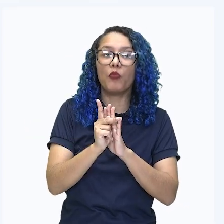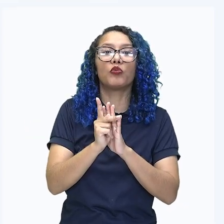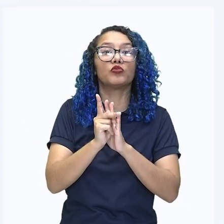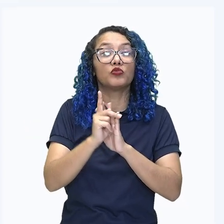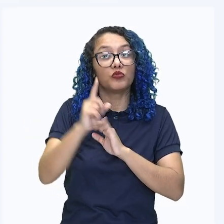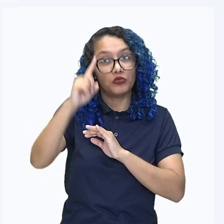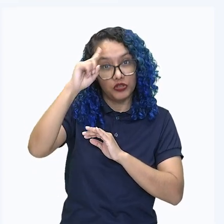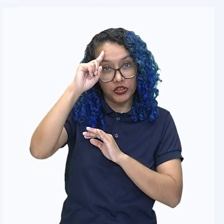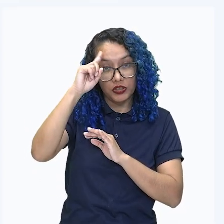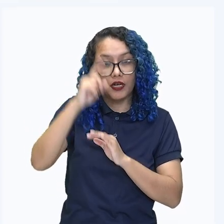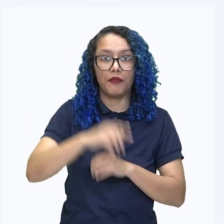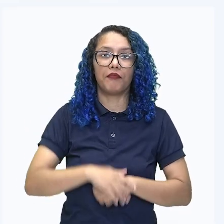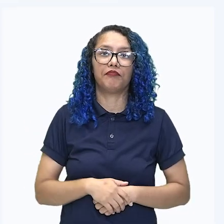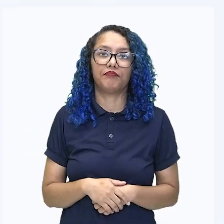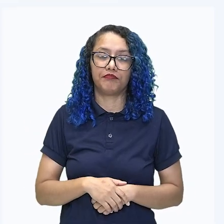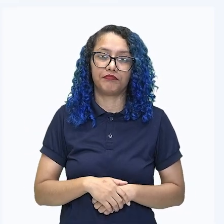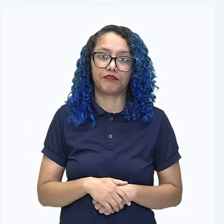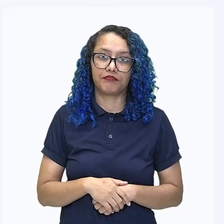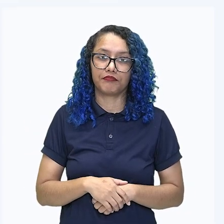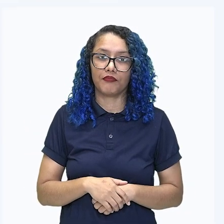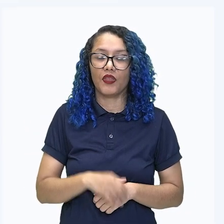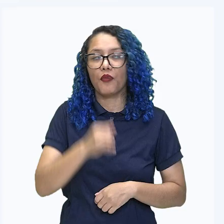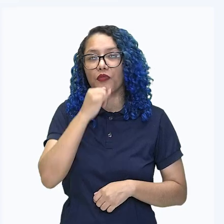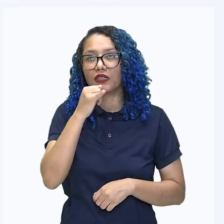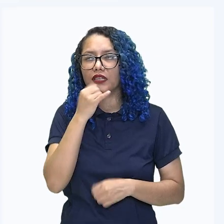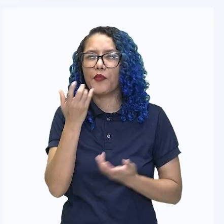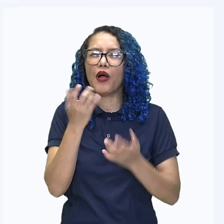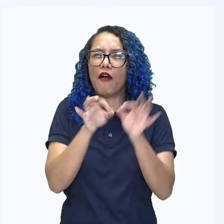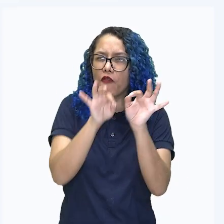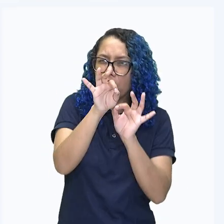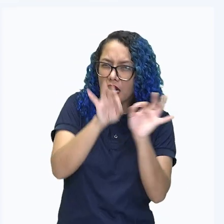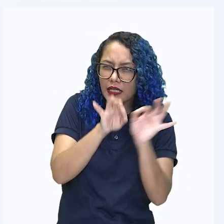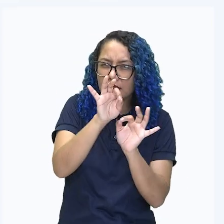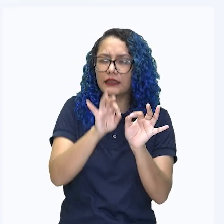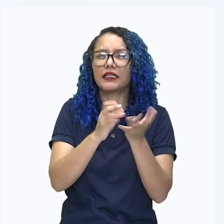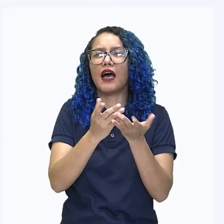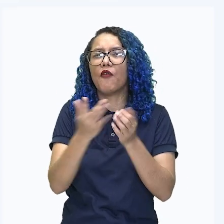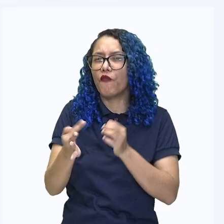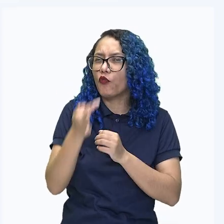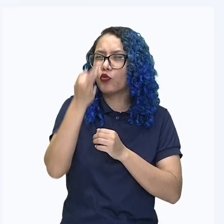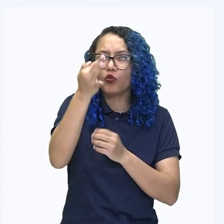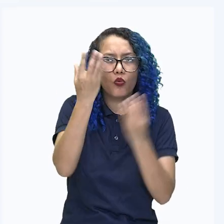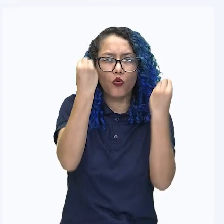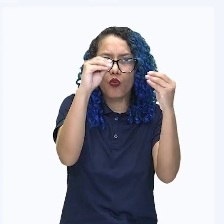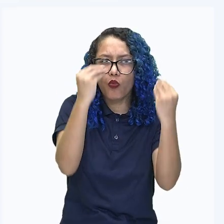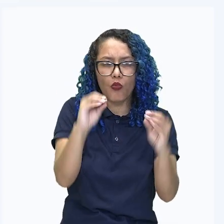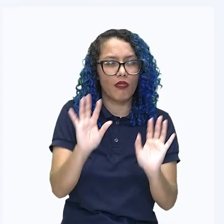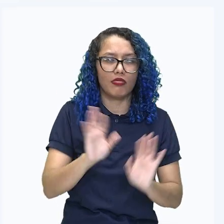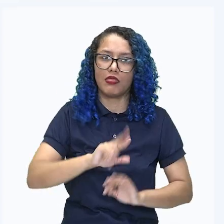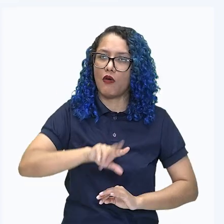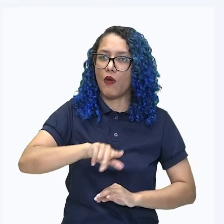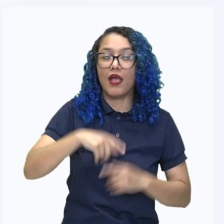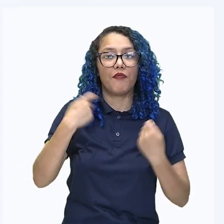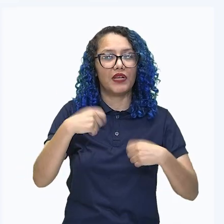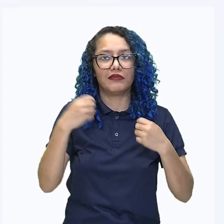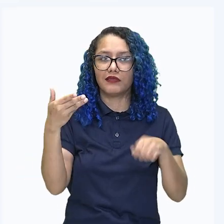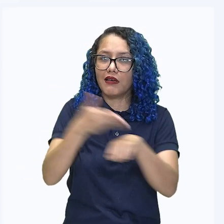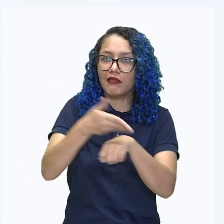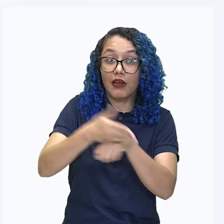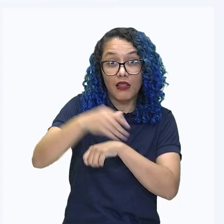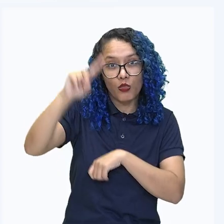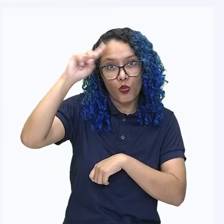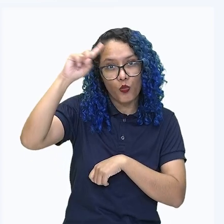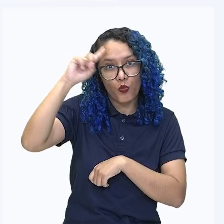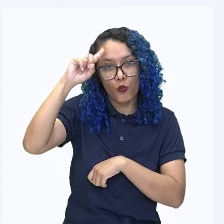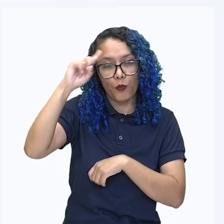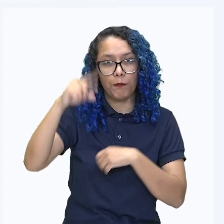trás. Então não é como vou programar o Diário Digital, não tem como, tá? Ele é diário, ele precisa ser acessado todos os dias.